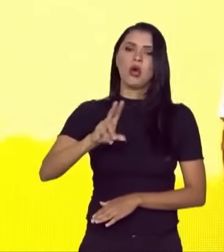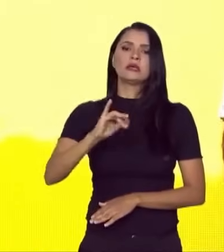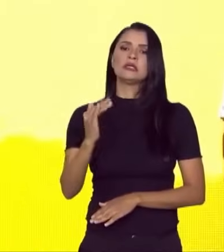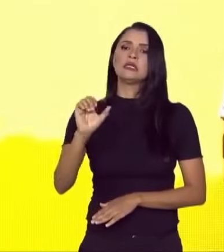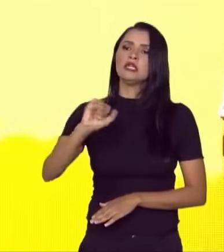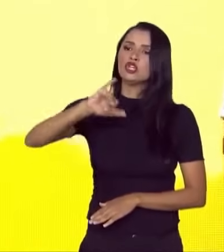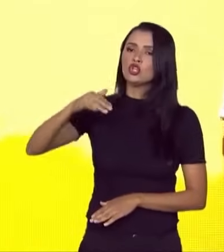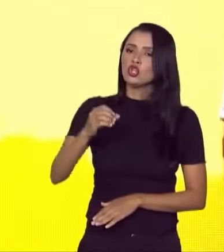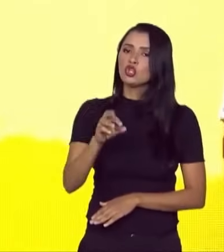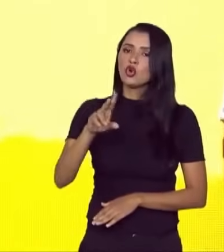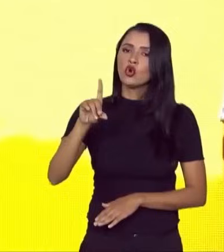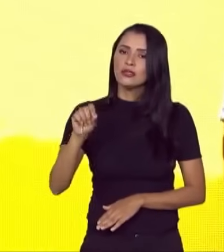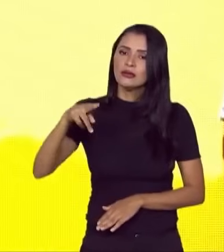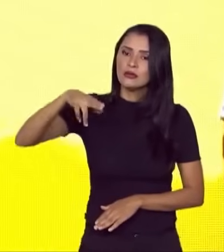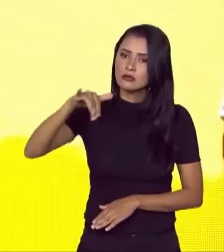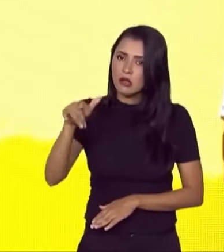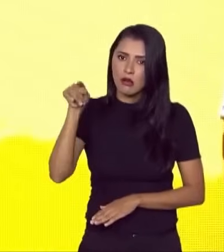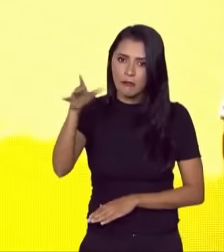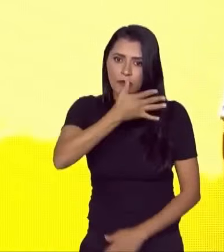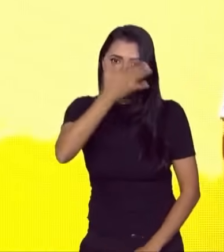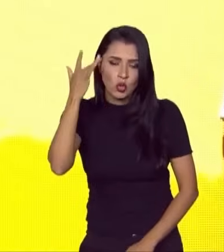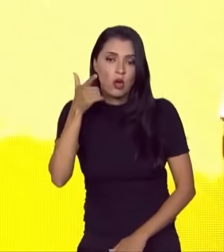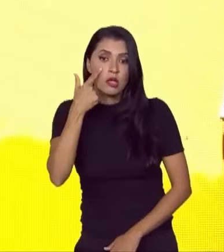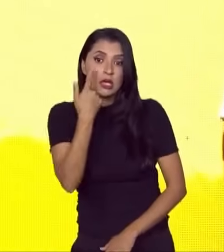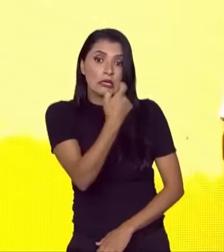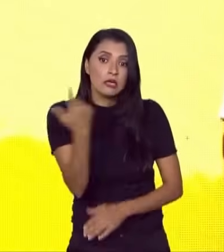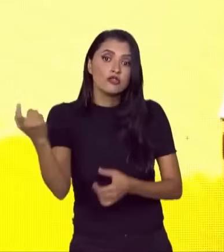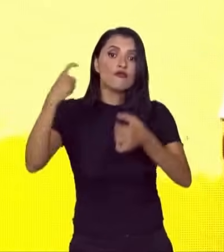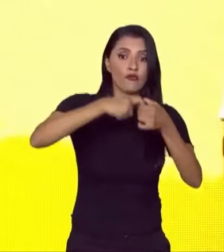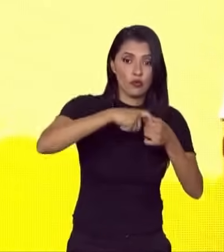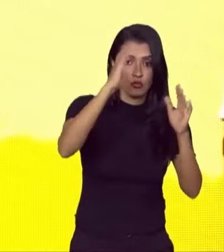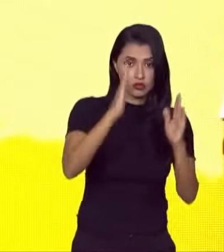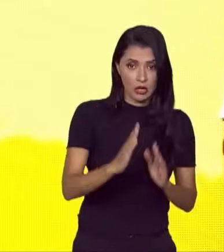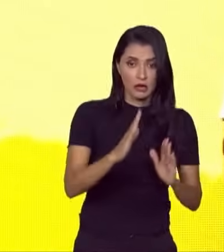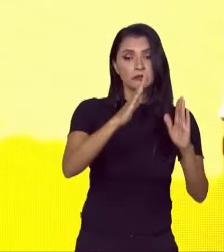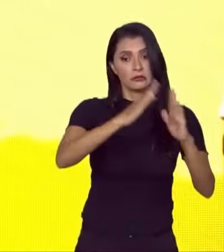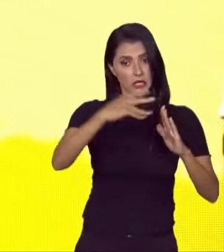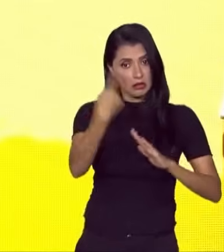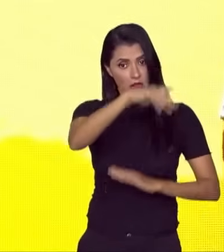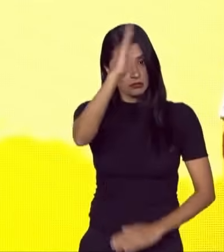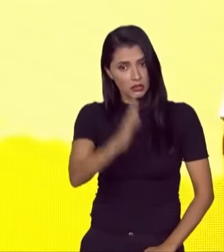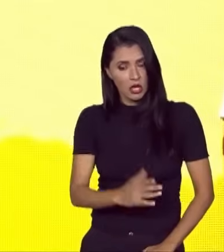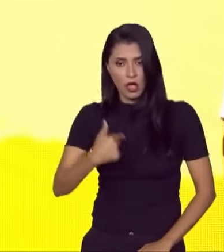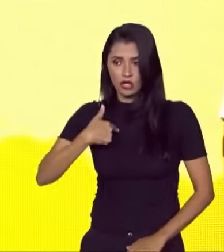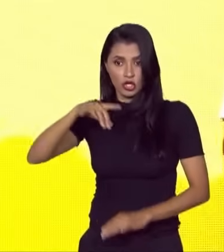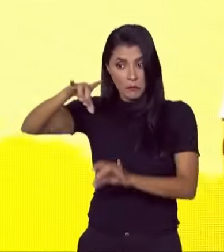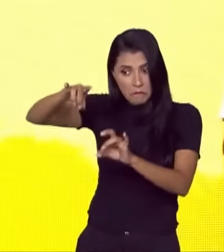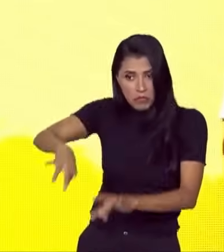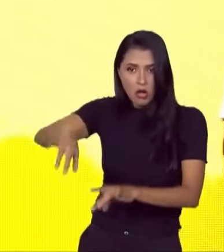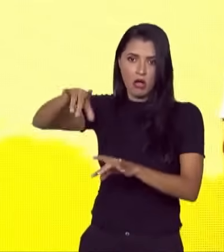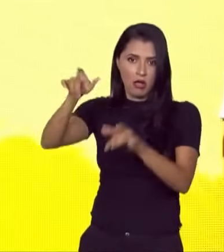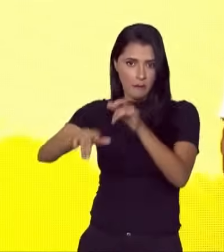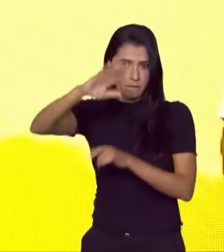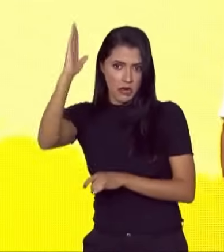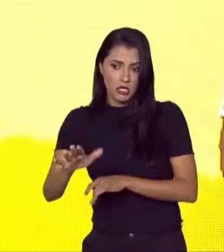vir. Porque nós não vamos deixar nenhum brasileiro ou brasileira